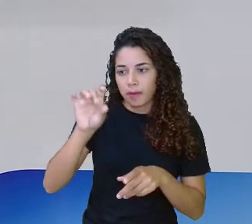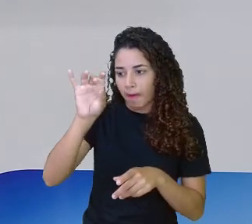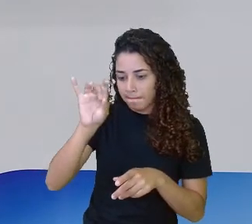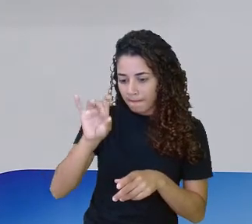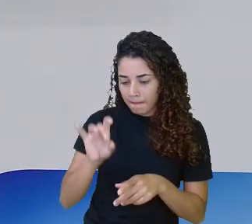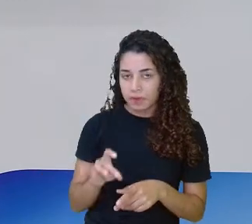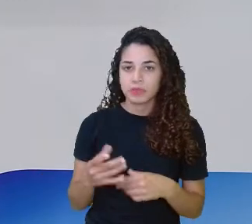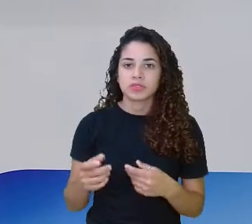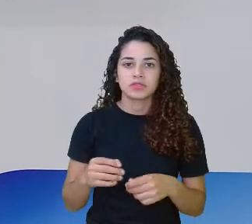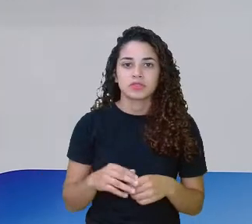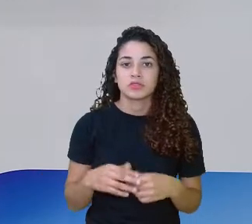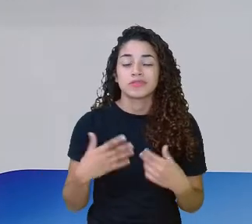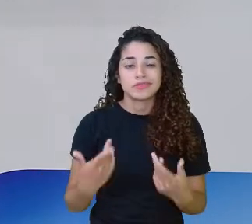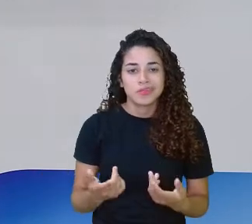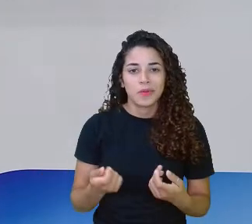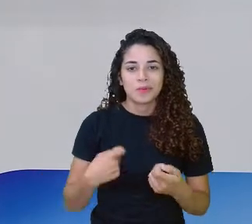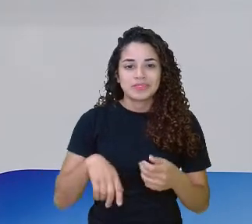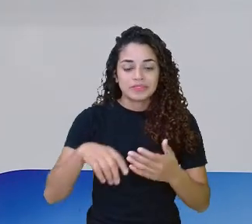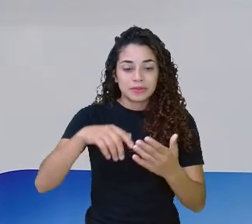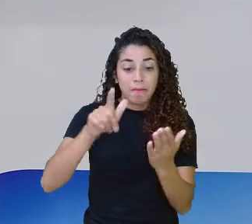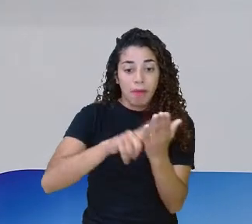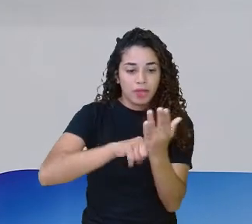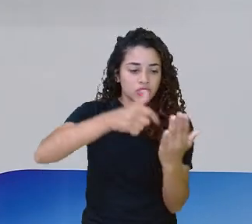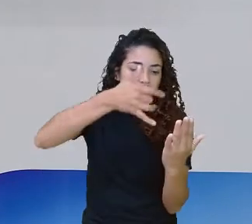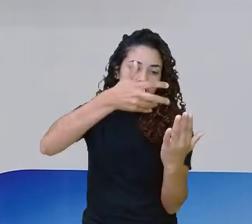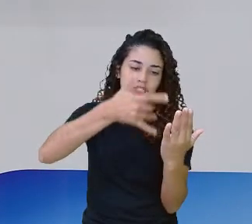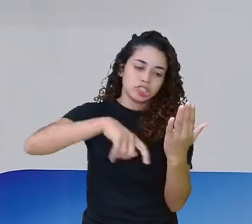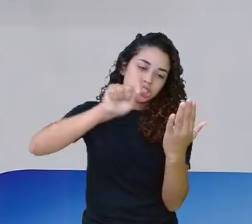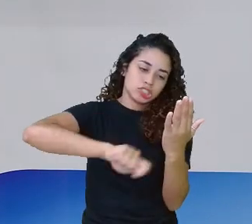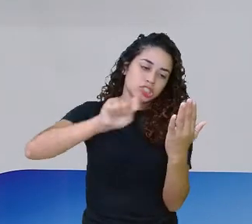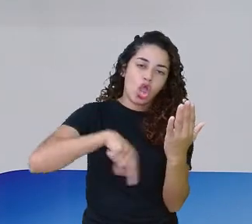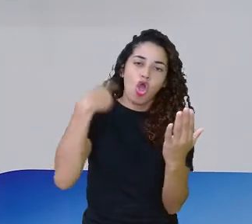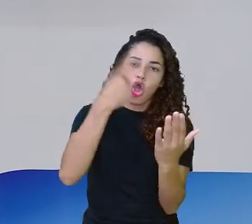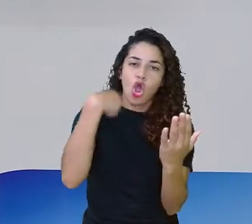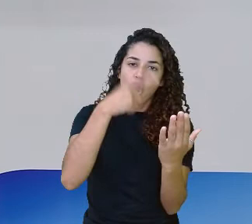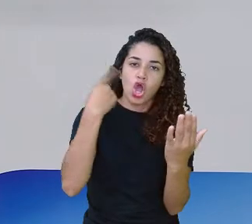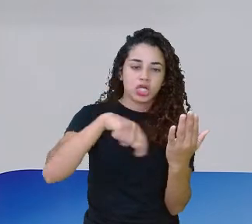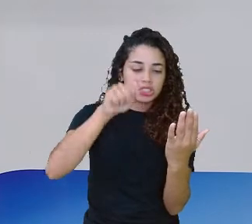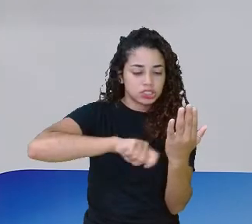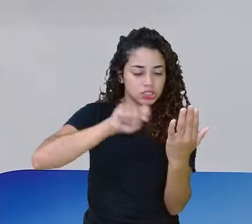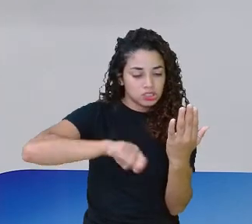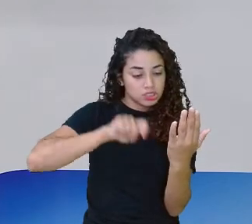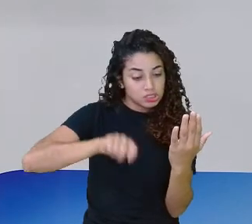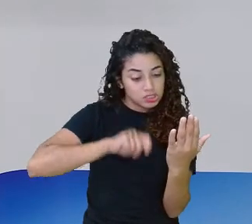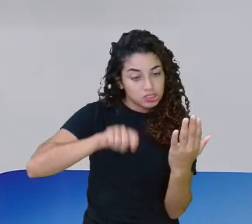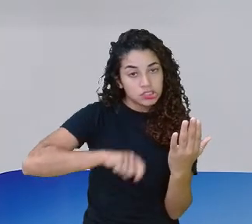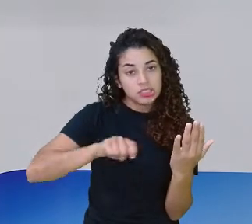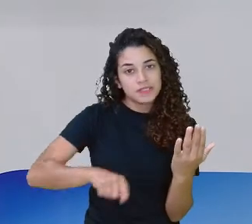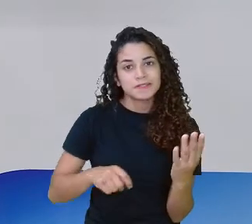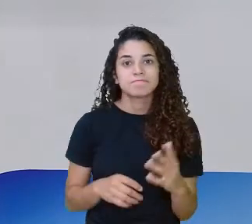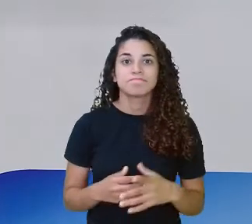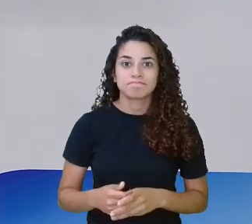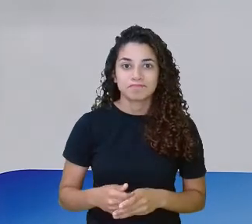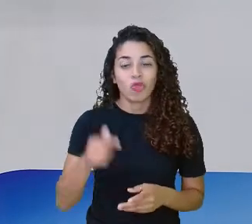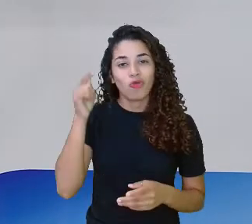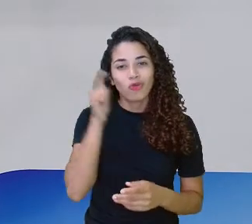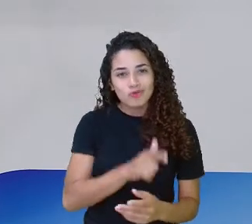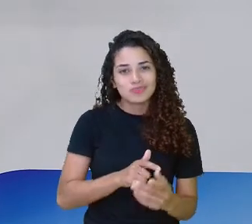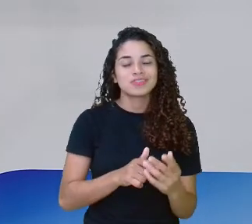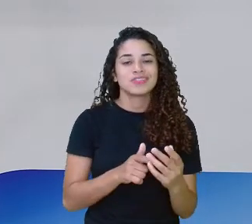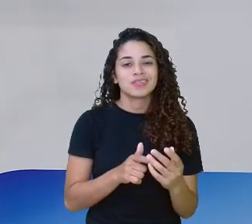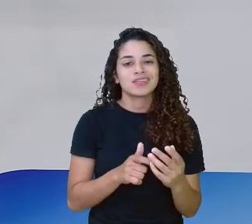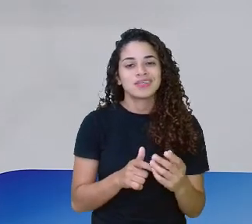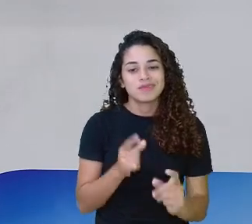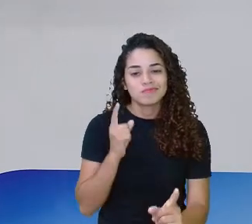de uma folha de caderno tranquilamente e passaríamos horas para identificar, para conseguir encontrar a quantidade